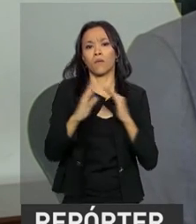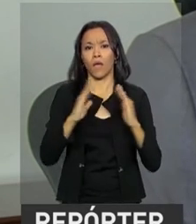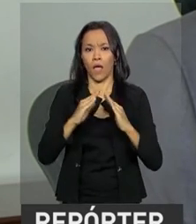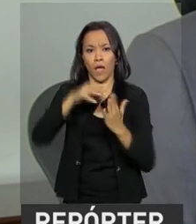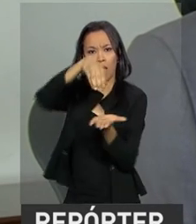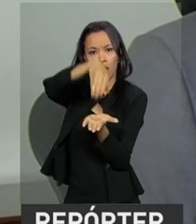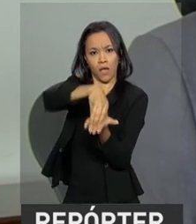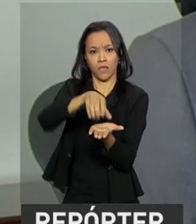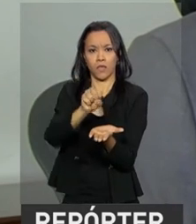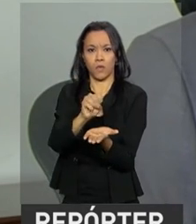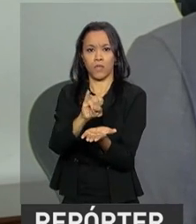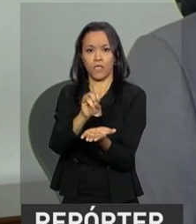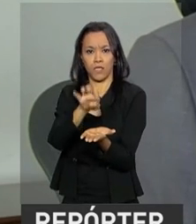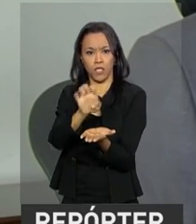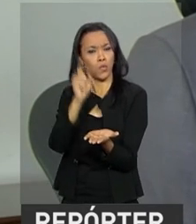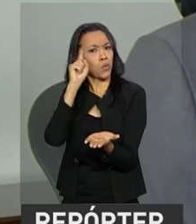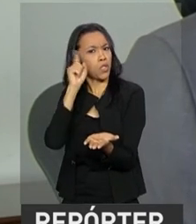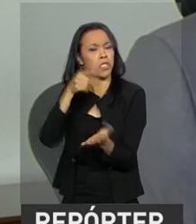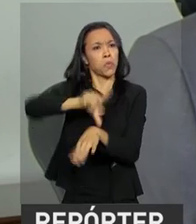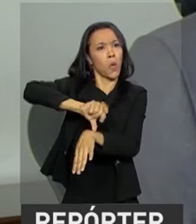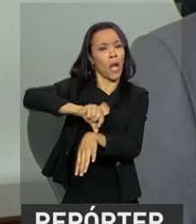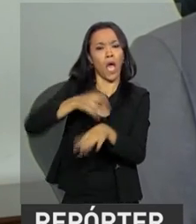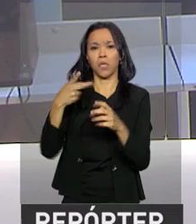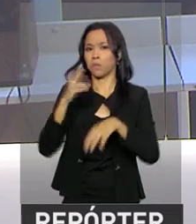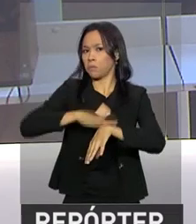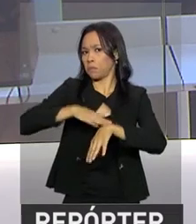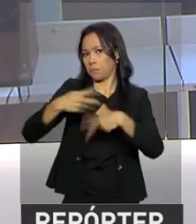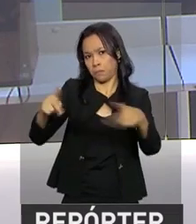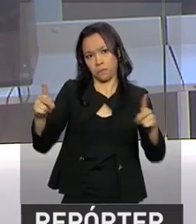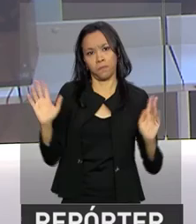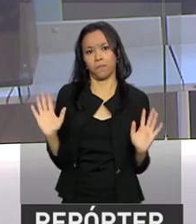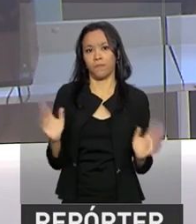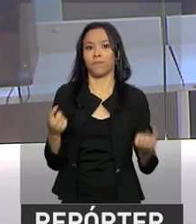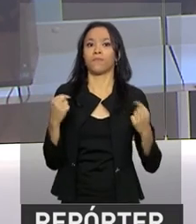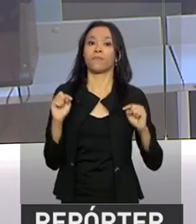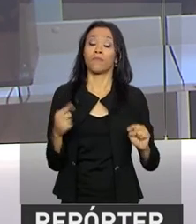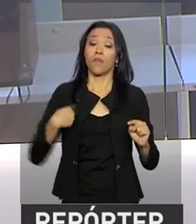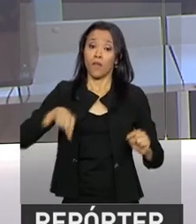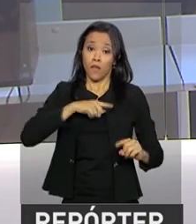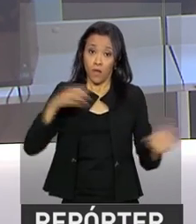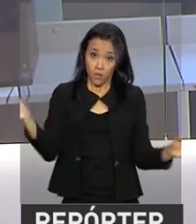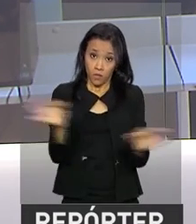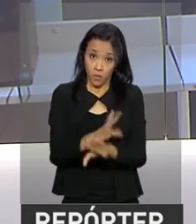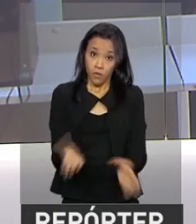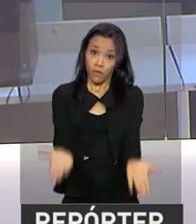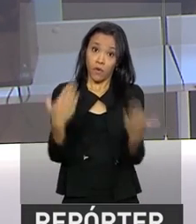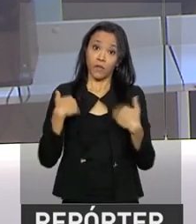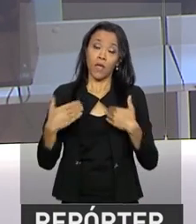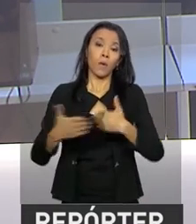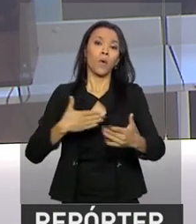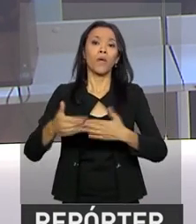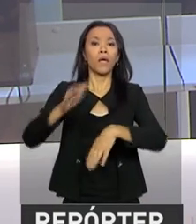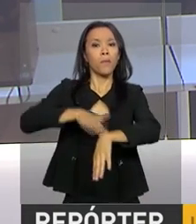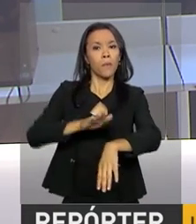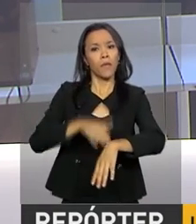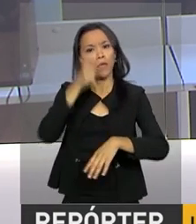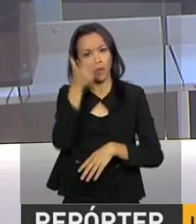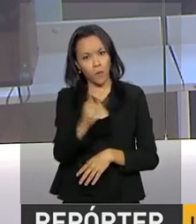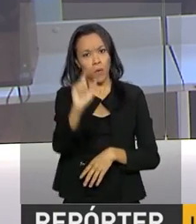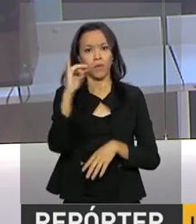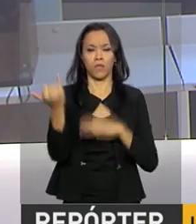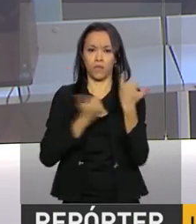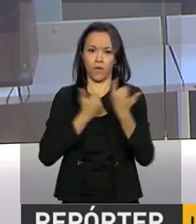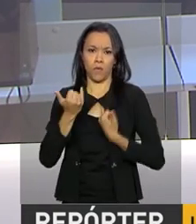no dia e hora que ele for mais confortável nós ficamos por aqui podemos voltar a qualquer momento com outras